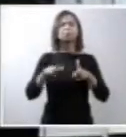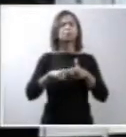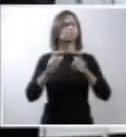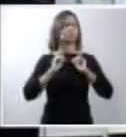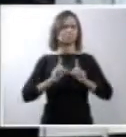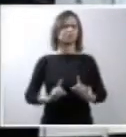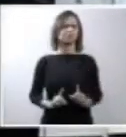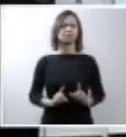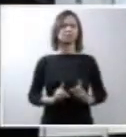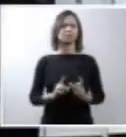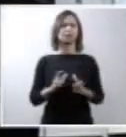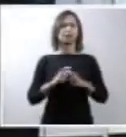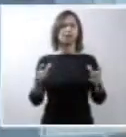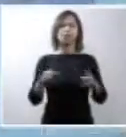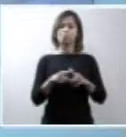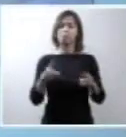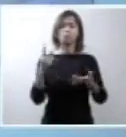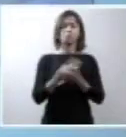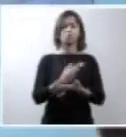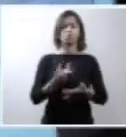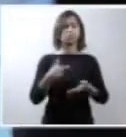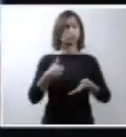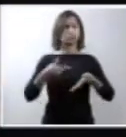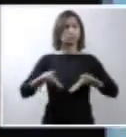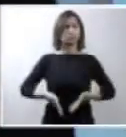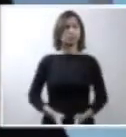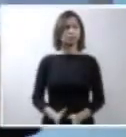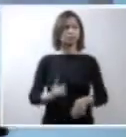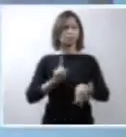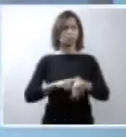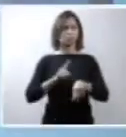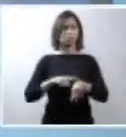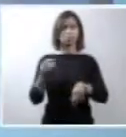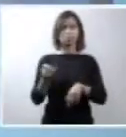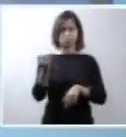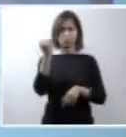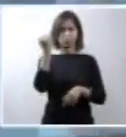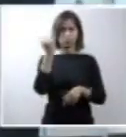vai morrer no momento do parto. Esse momento é importante.